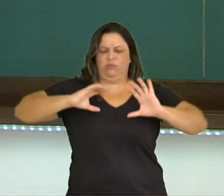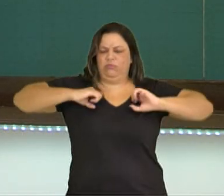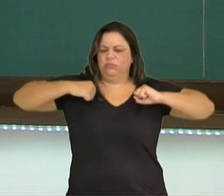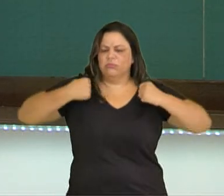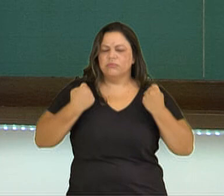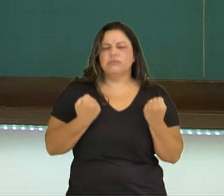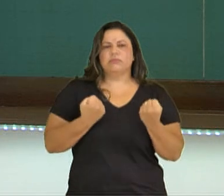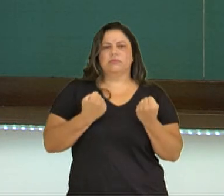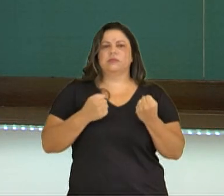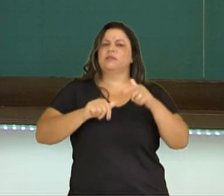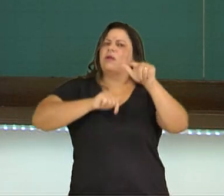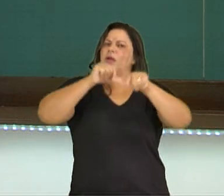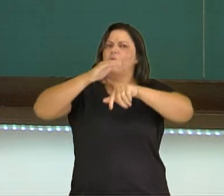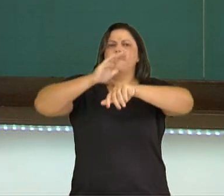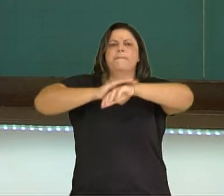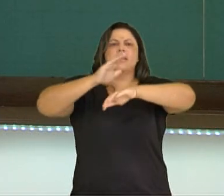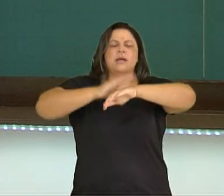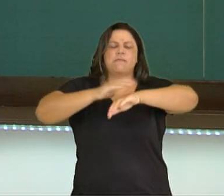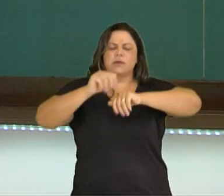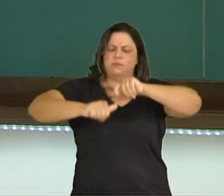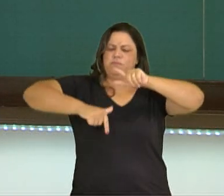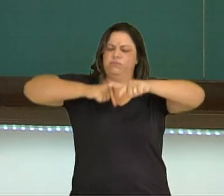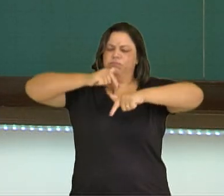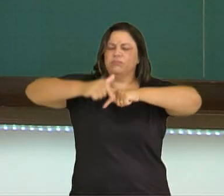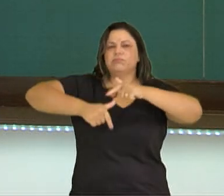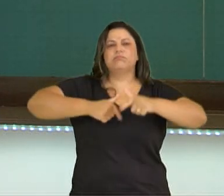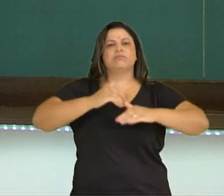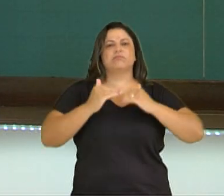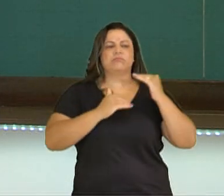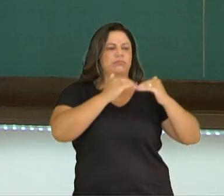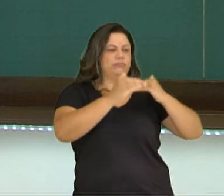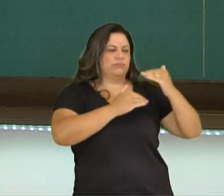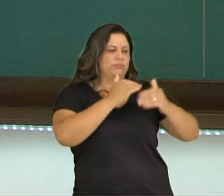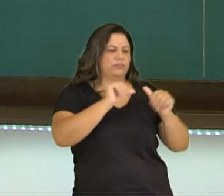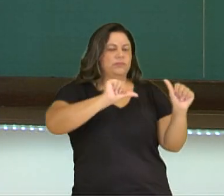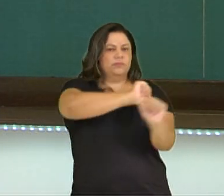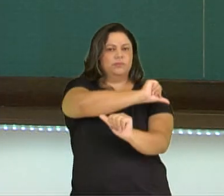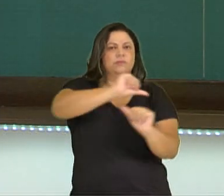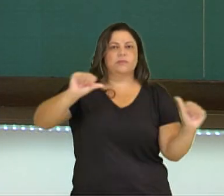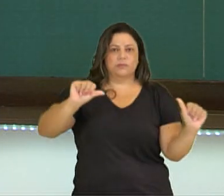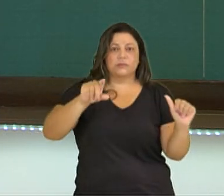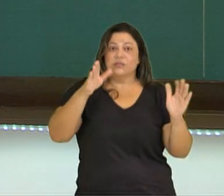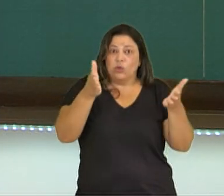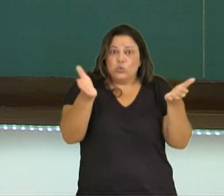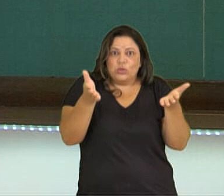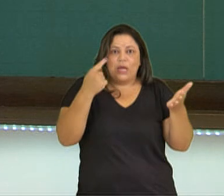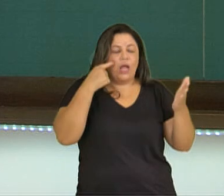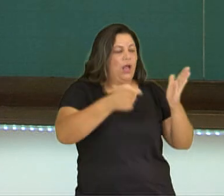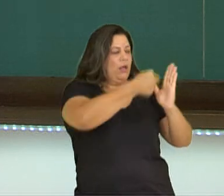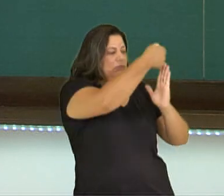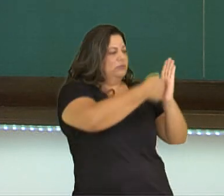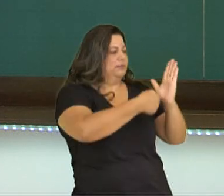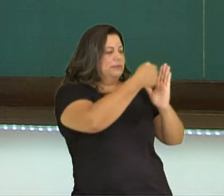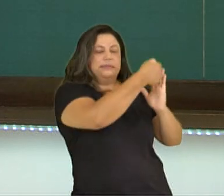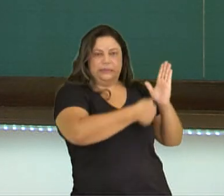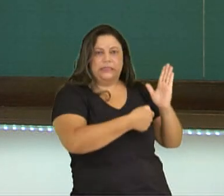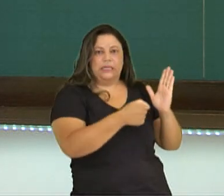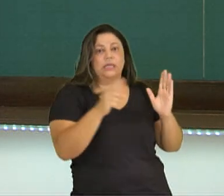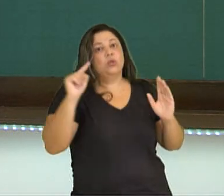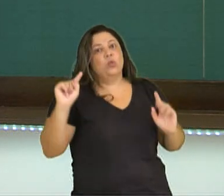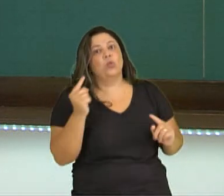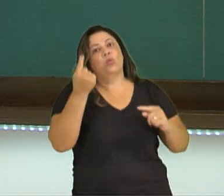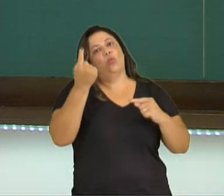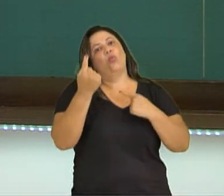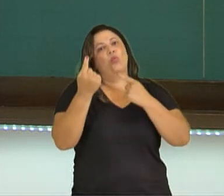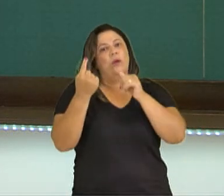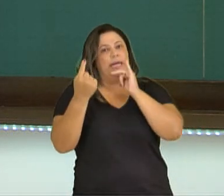que as pessoas desenvolvem que modificam esse espaço. Então, fizeram a lista de vocês lá? Eu coloquei um exemplo